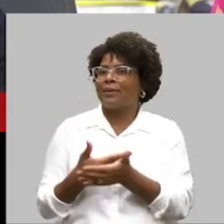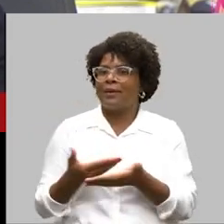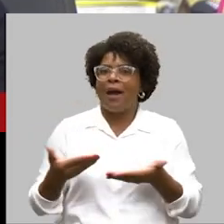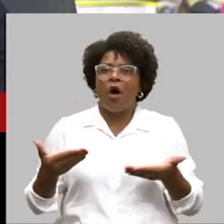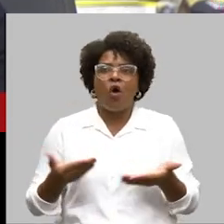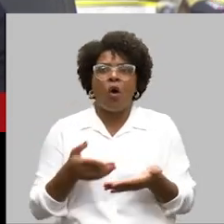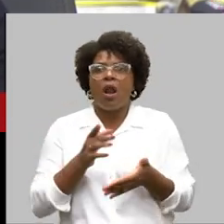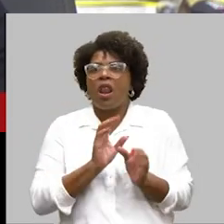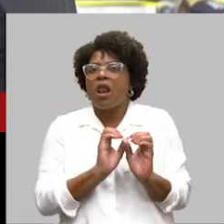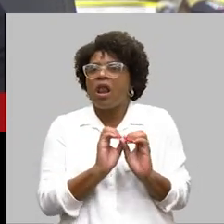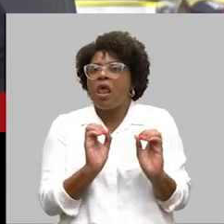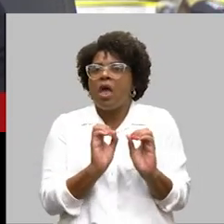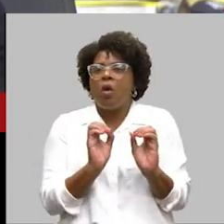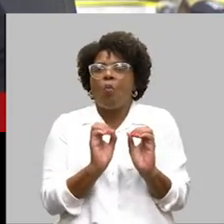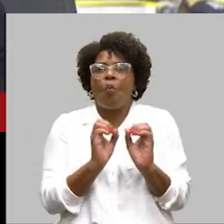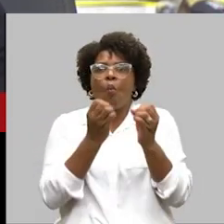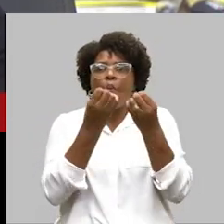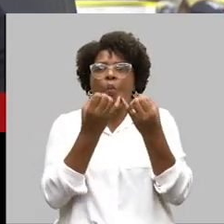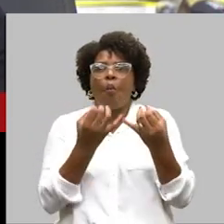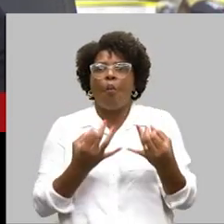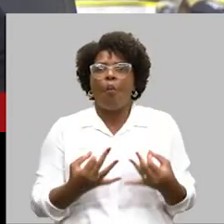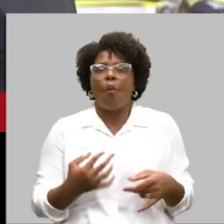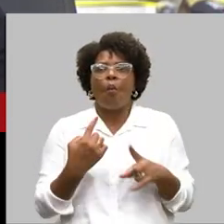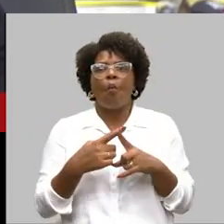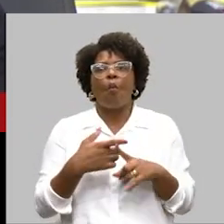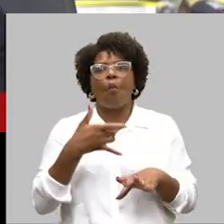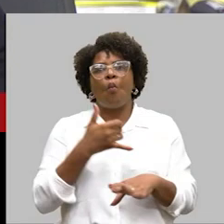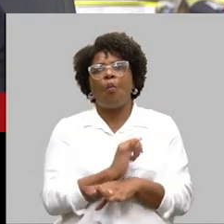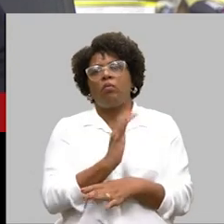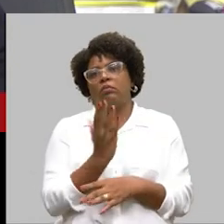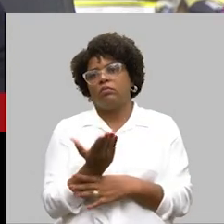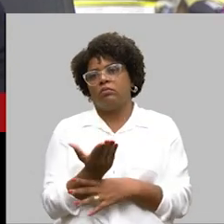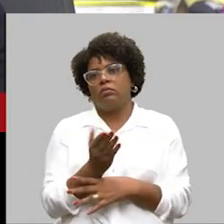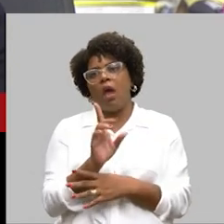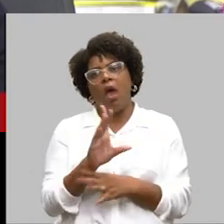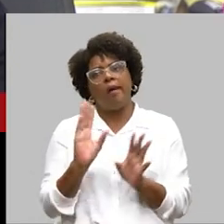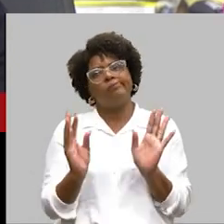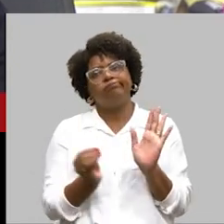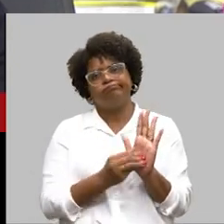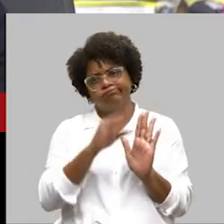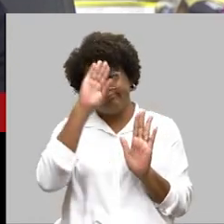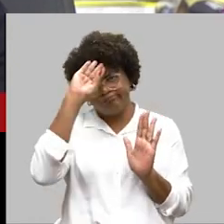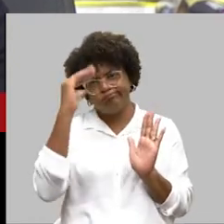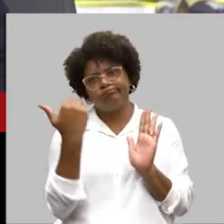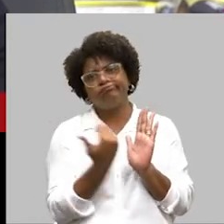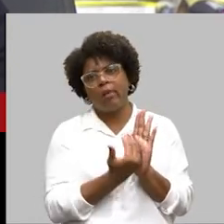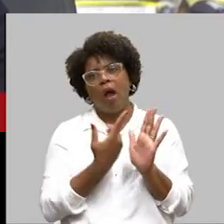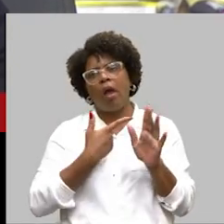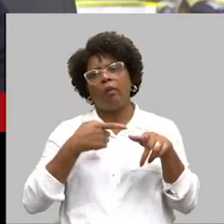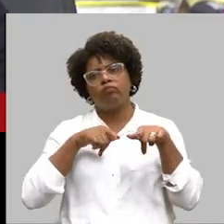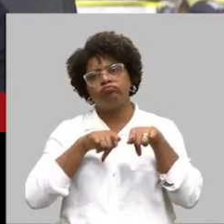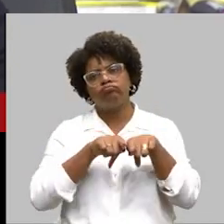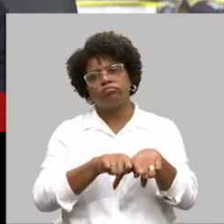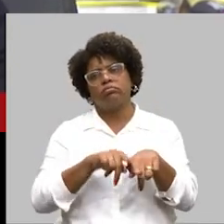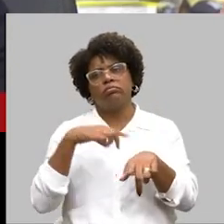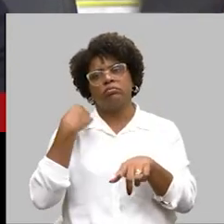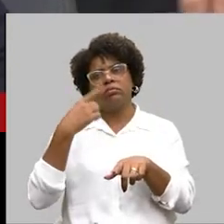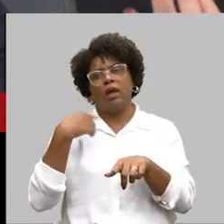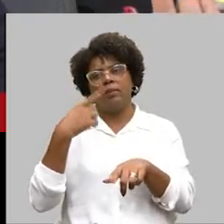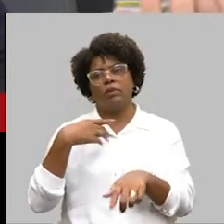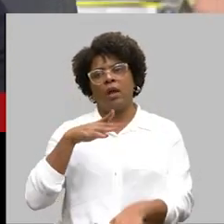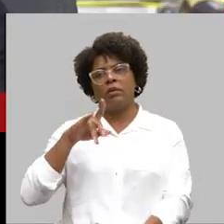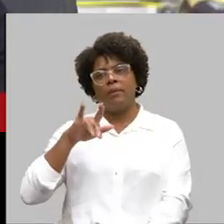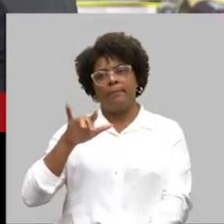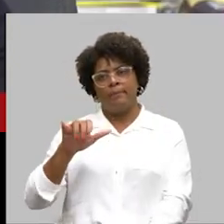ausência nós não vamos aceitar esse desrespeito e me somo a deputada Beatriz para que a gente consiga